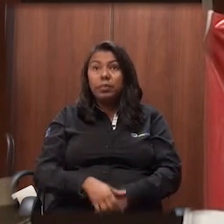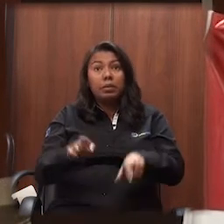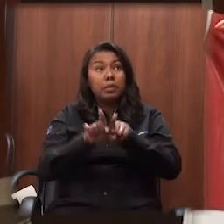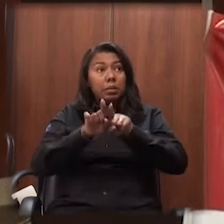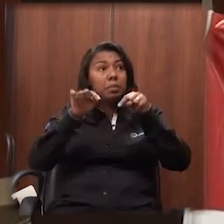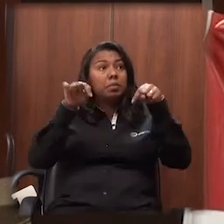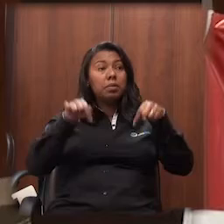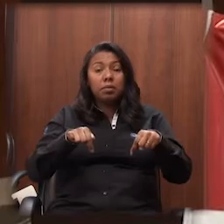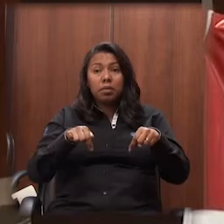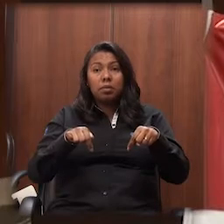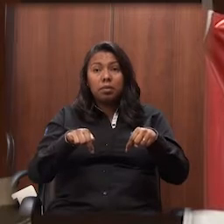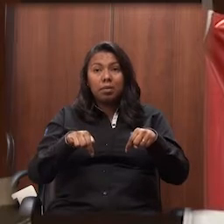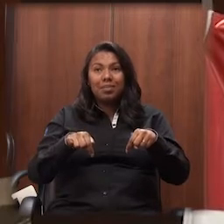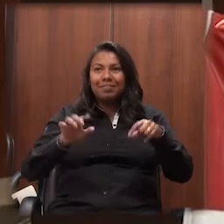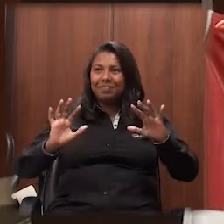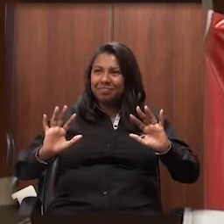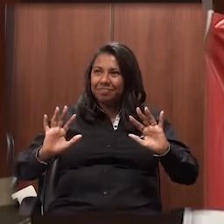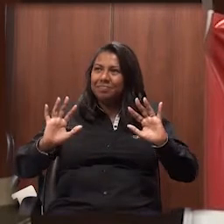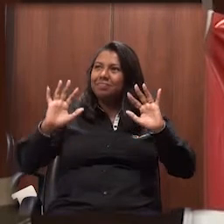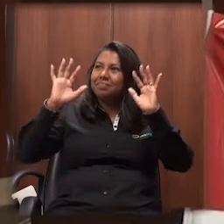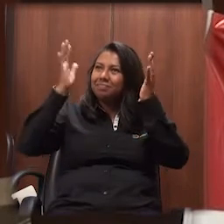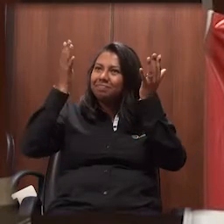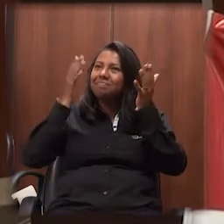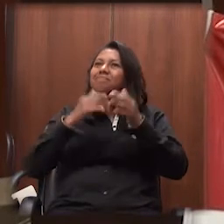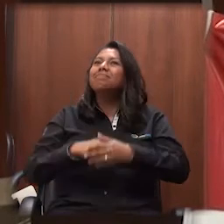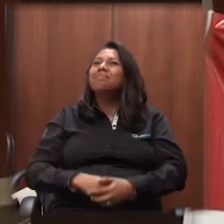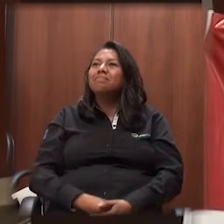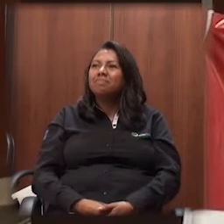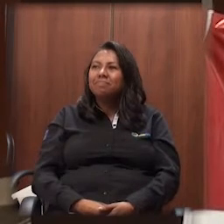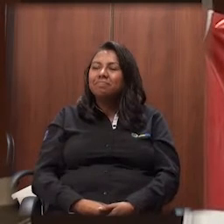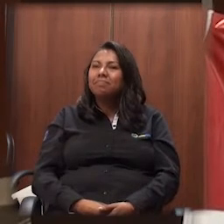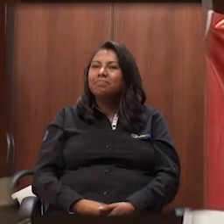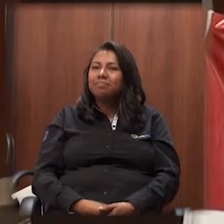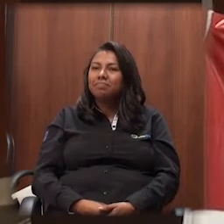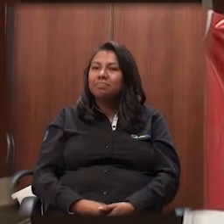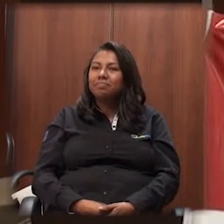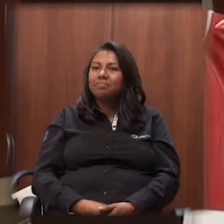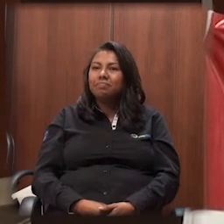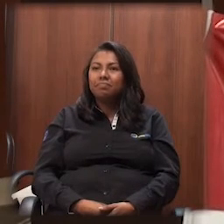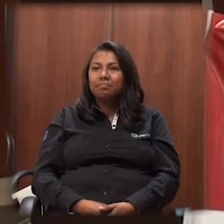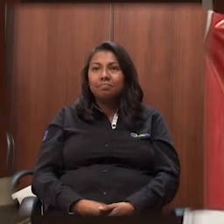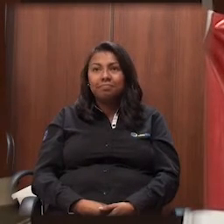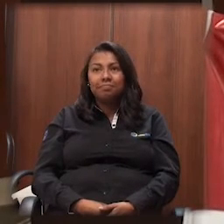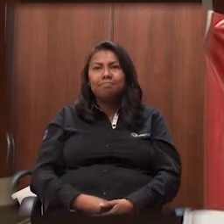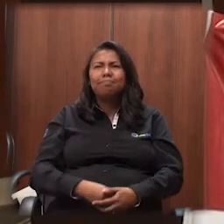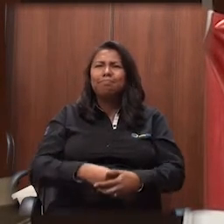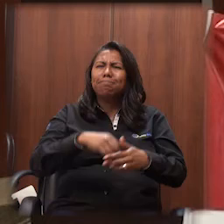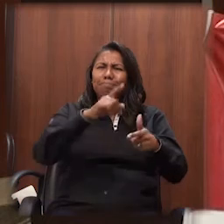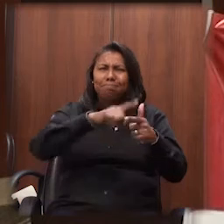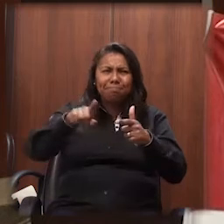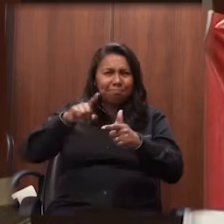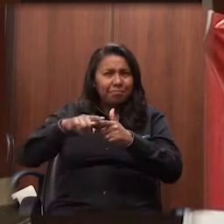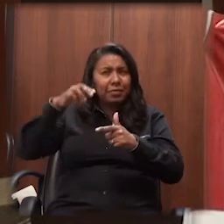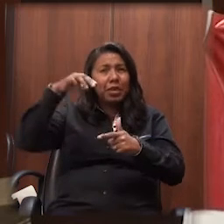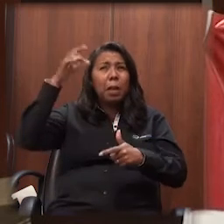para celebrar, comemorar, mesmo em meio a toda a crise moral,